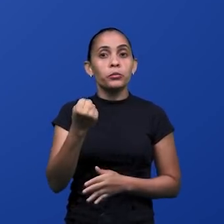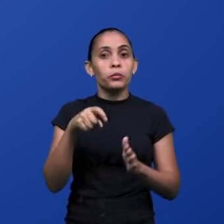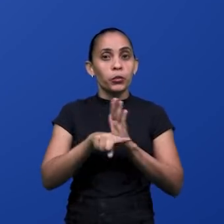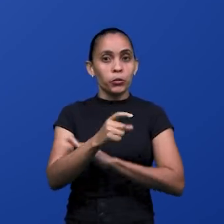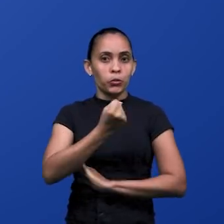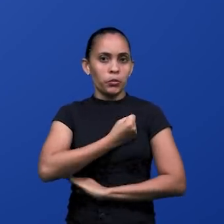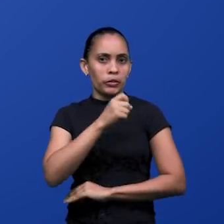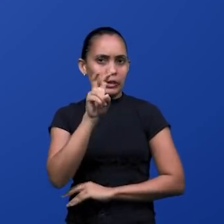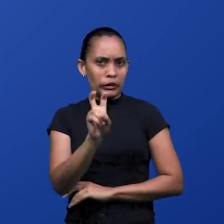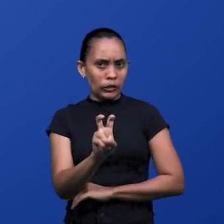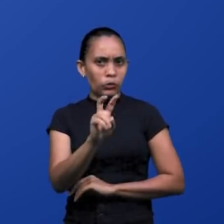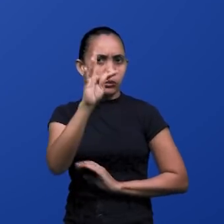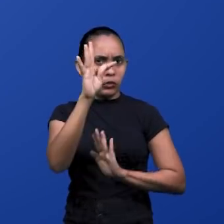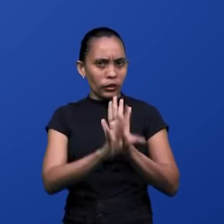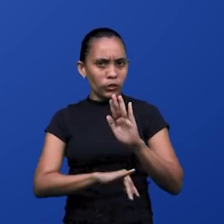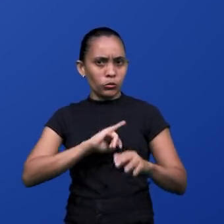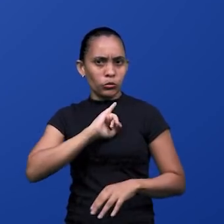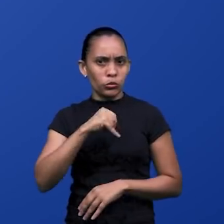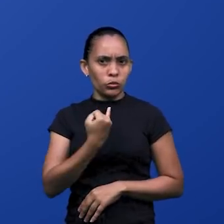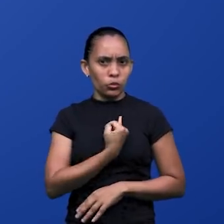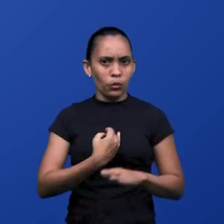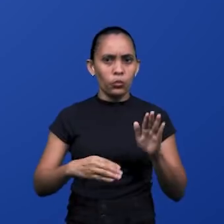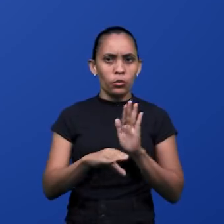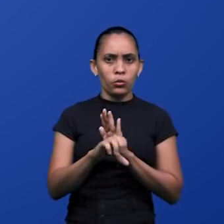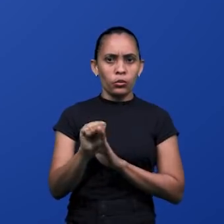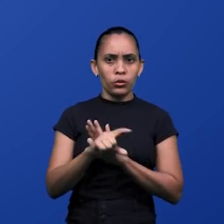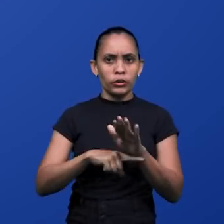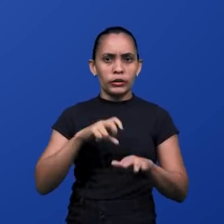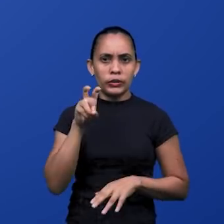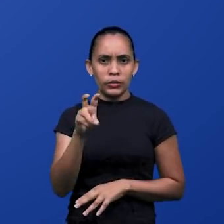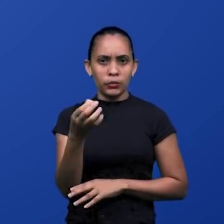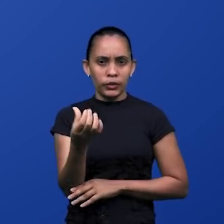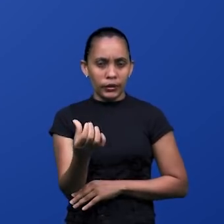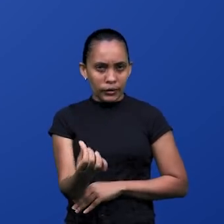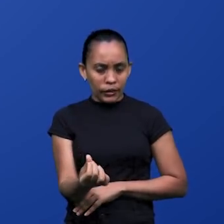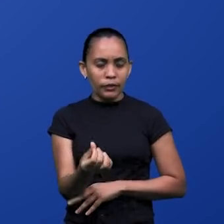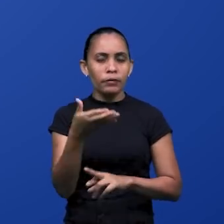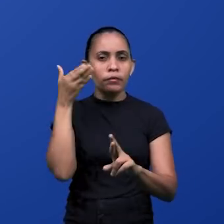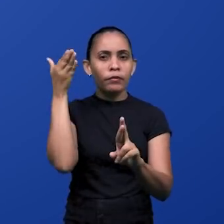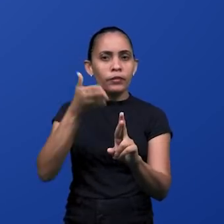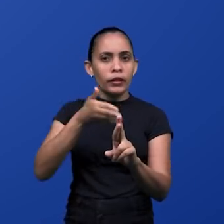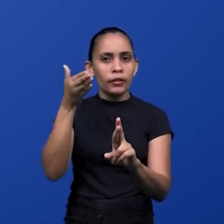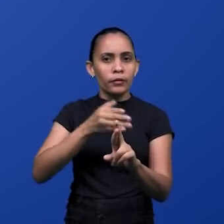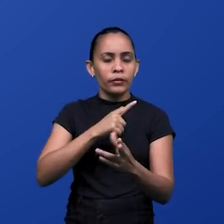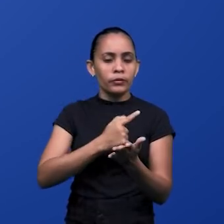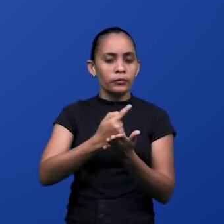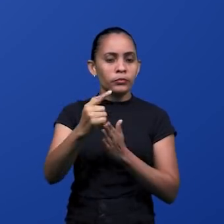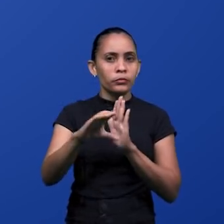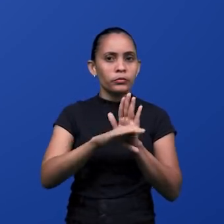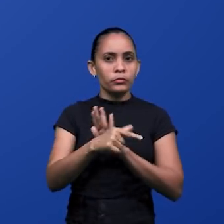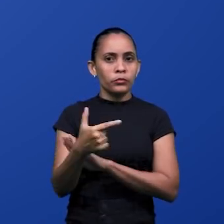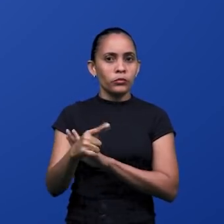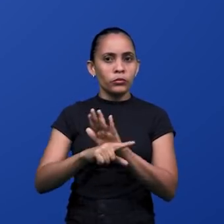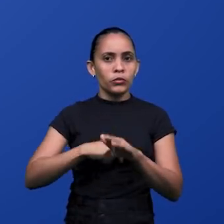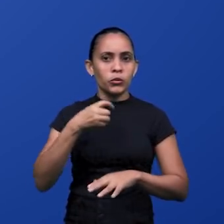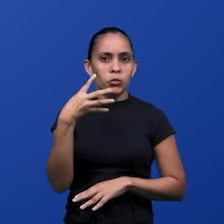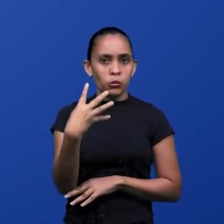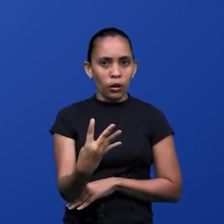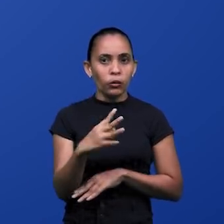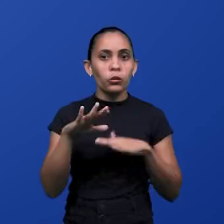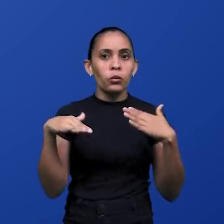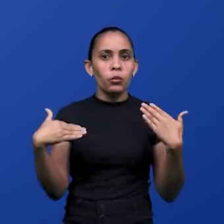de número 5. O texto de João 8,56 faz referência a Gênesis